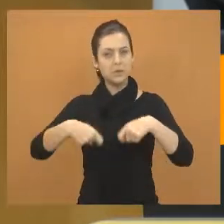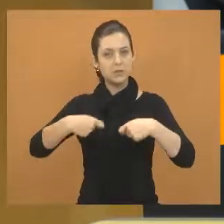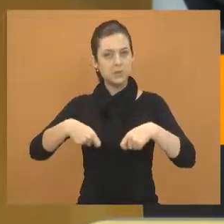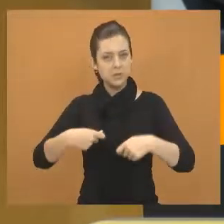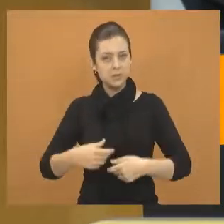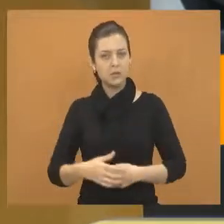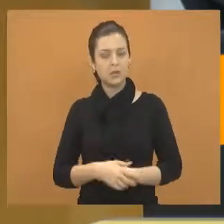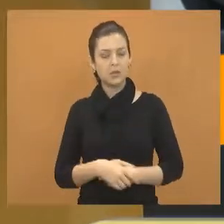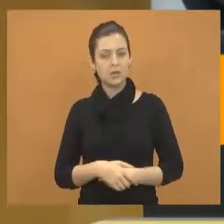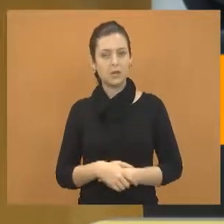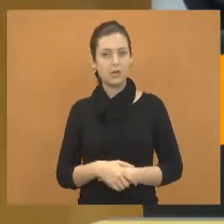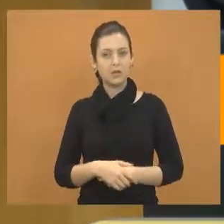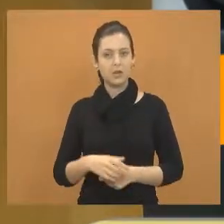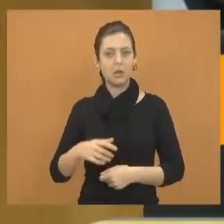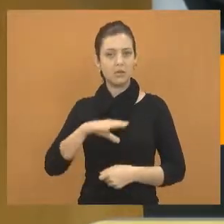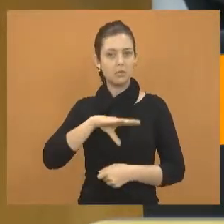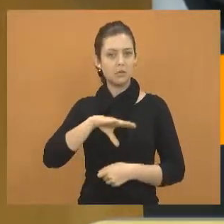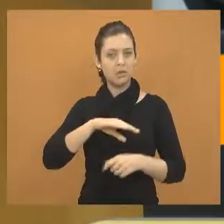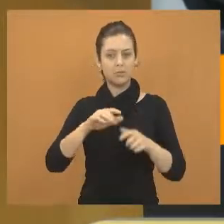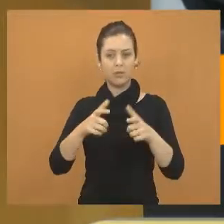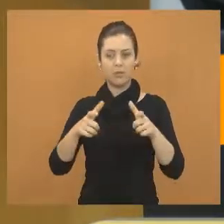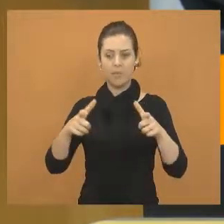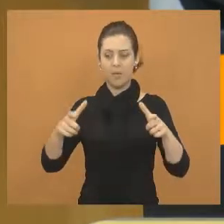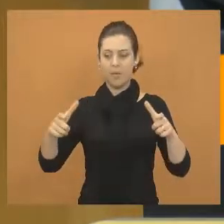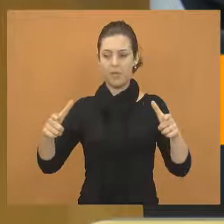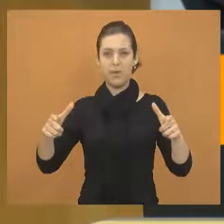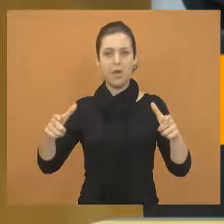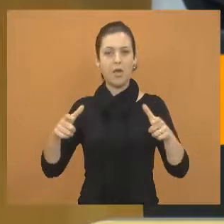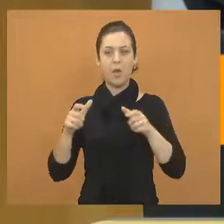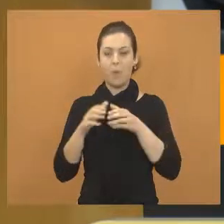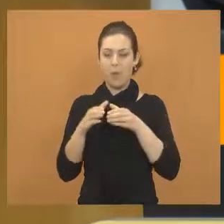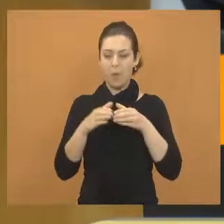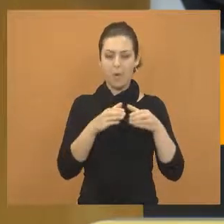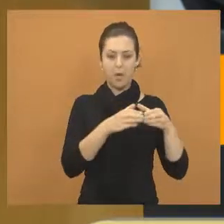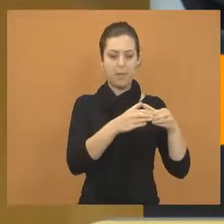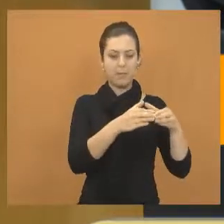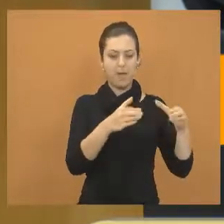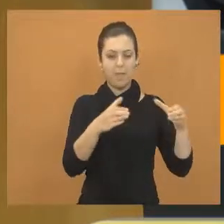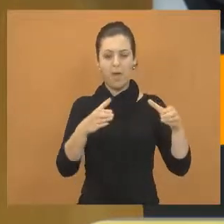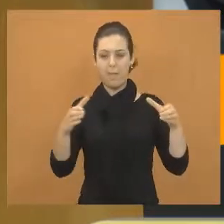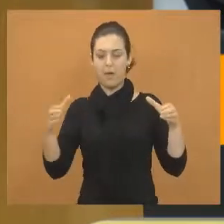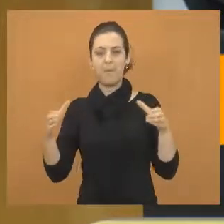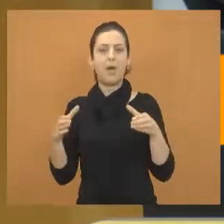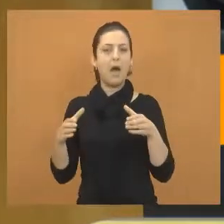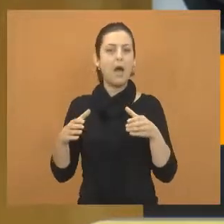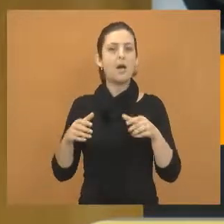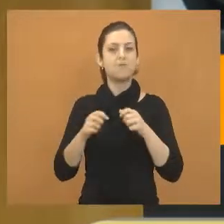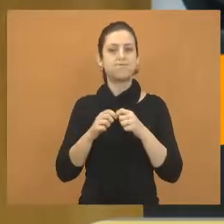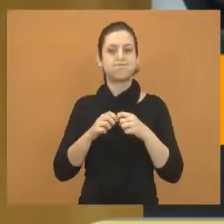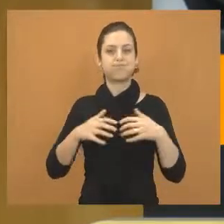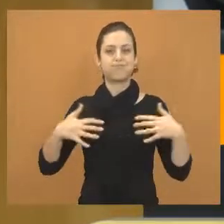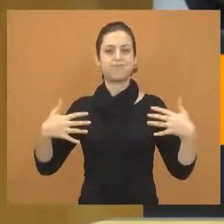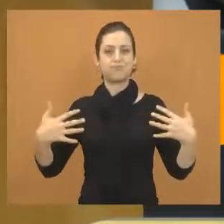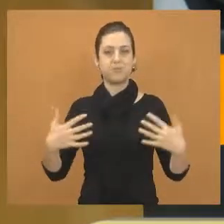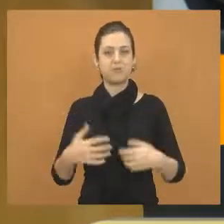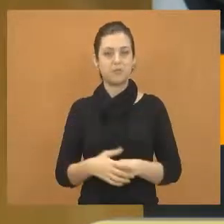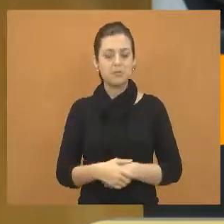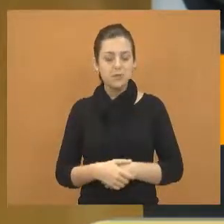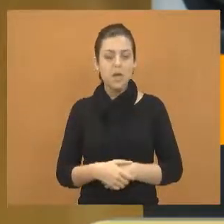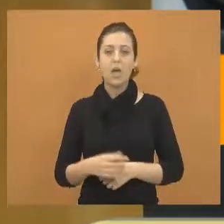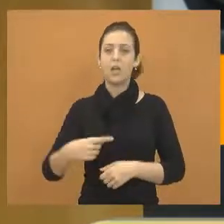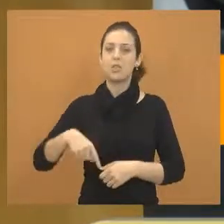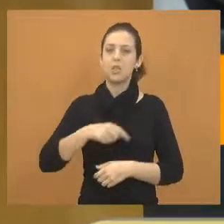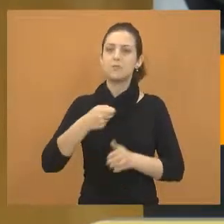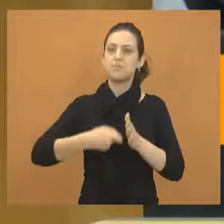necessário. A cidade cresce, aumenta-se os bairros e a demanda é muito grande. Eu acho que a gente